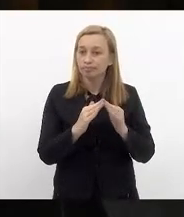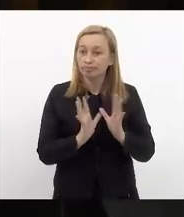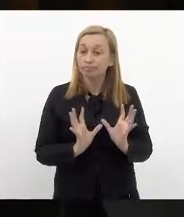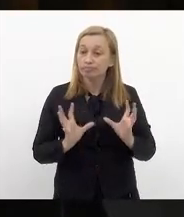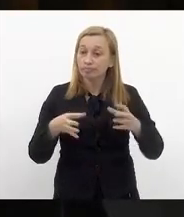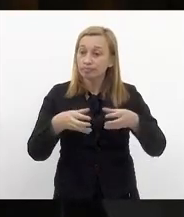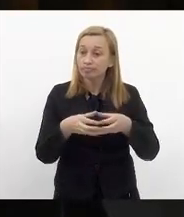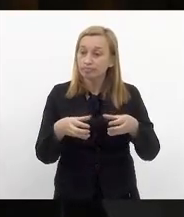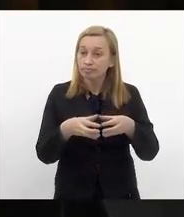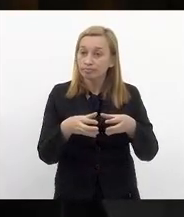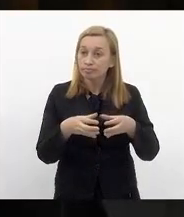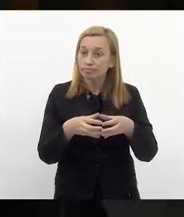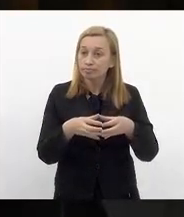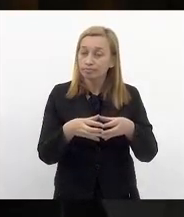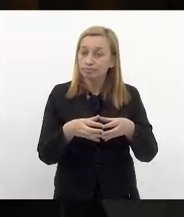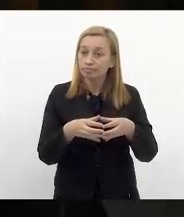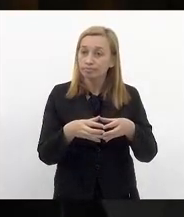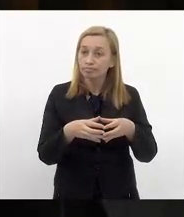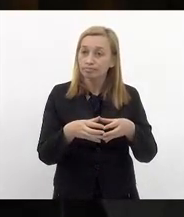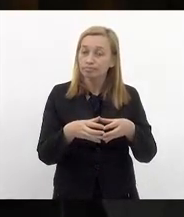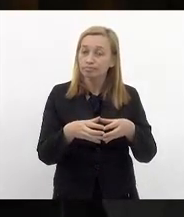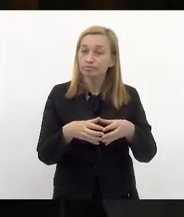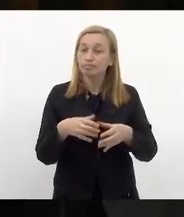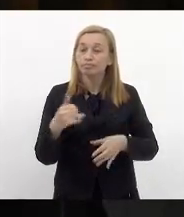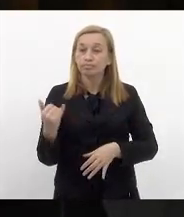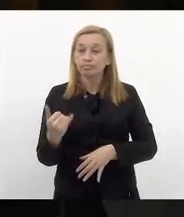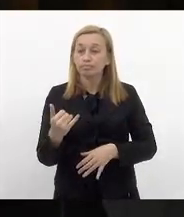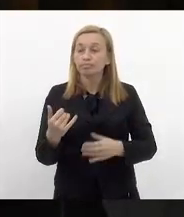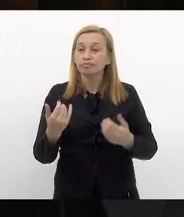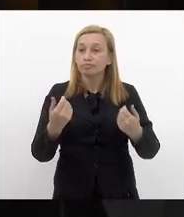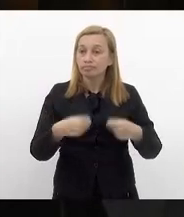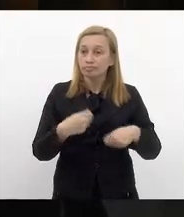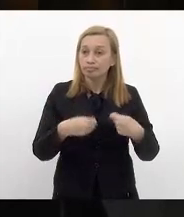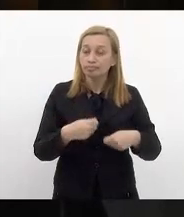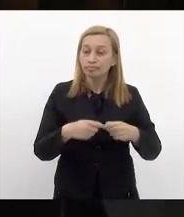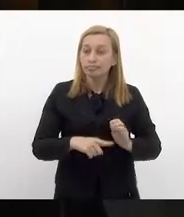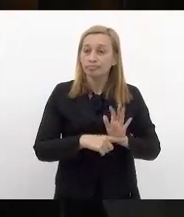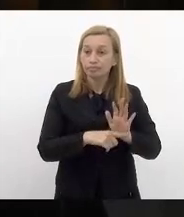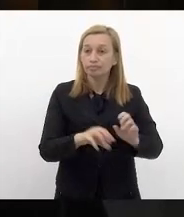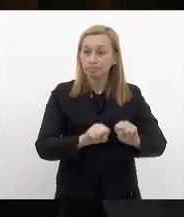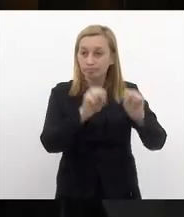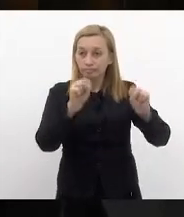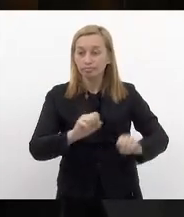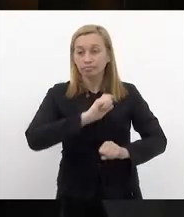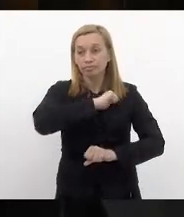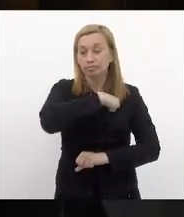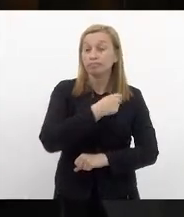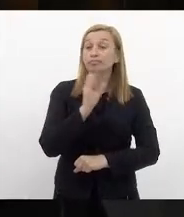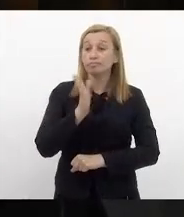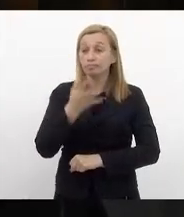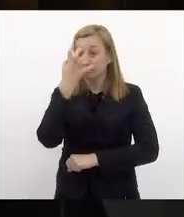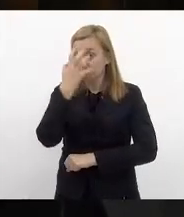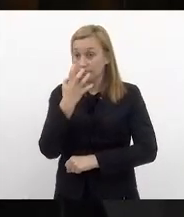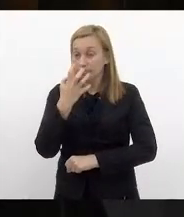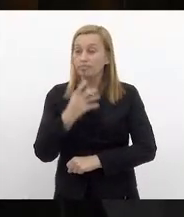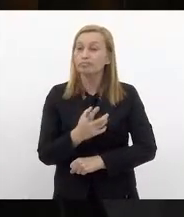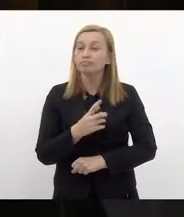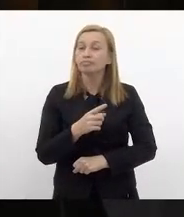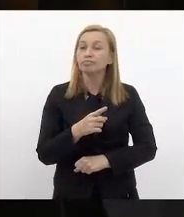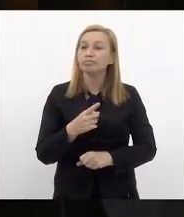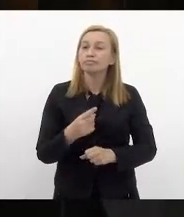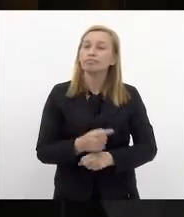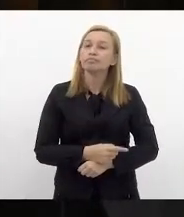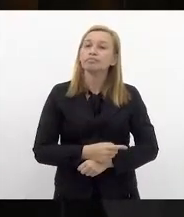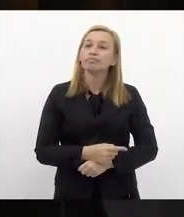conjunto com o que seria o mínimo necessário para aderir ao regime de recuperação fiscal, que já era muito grave, esses